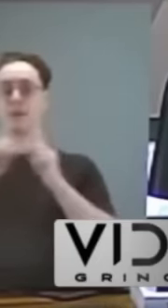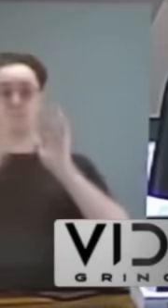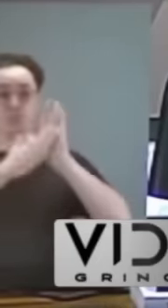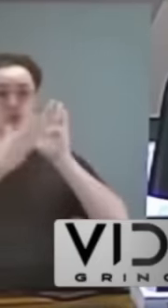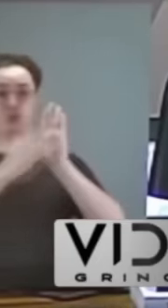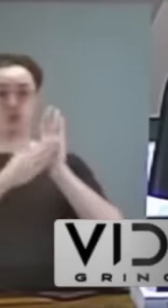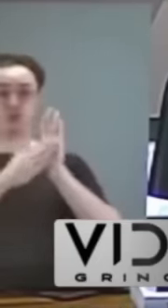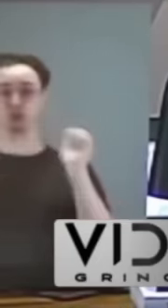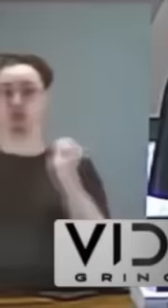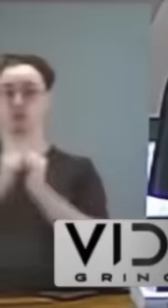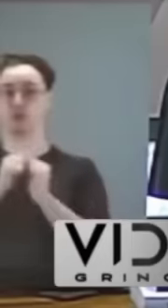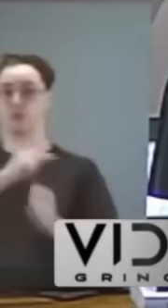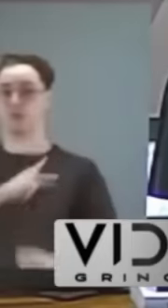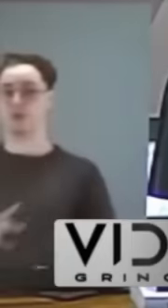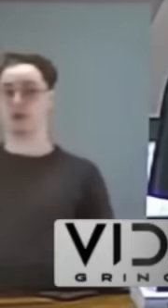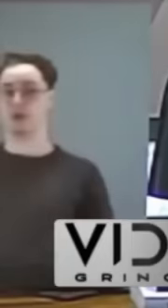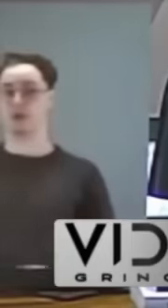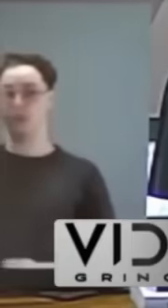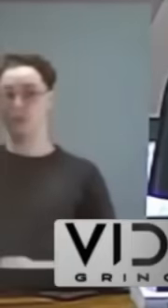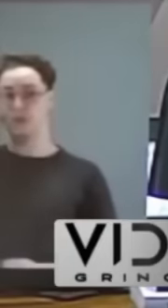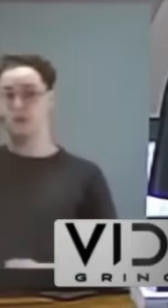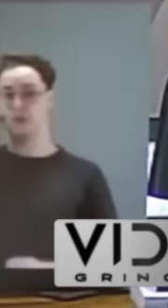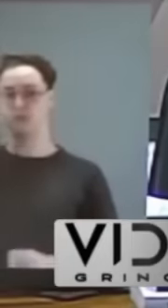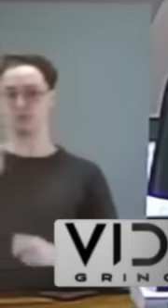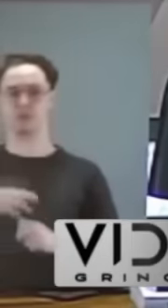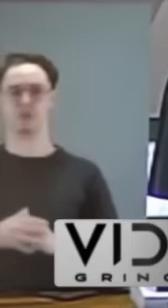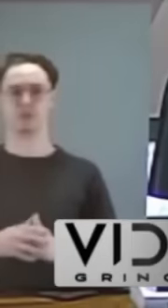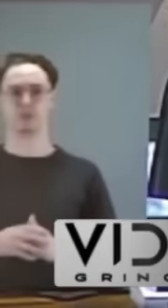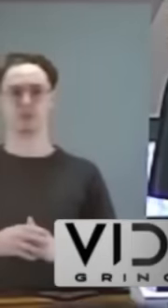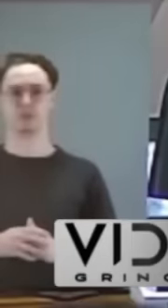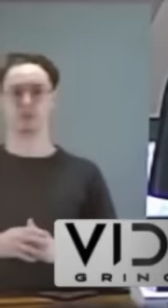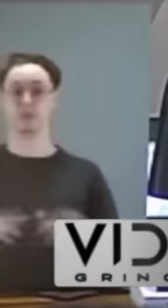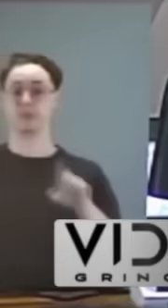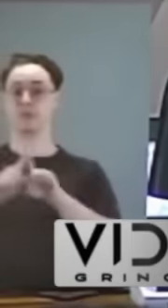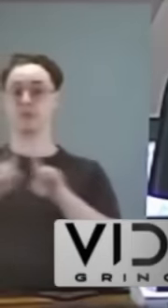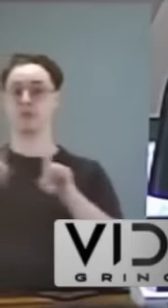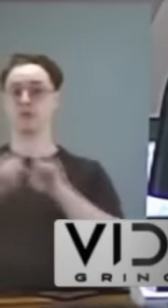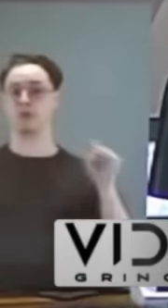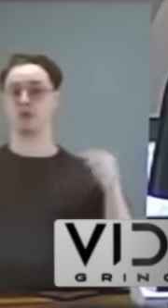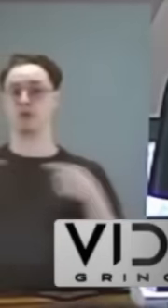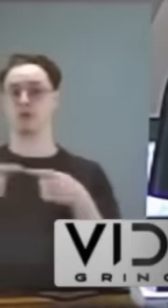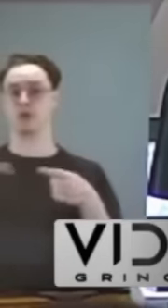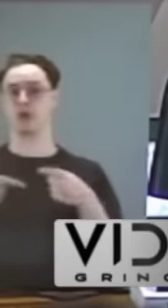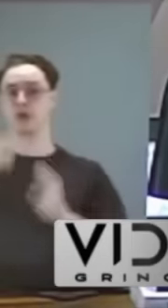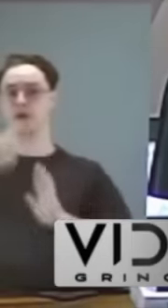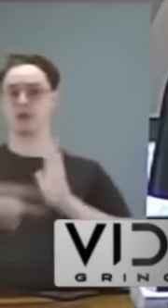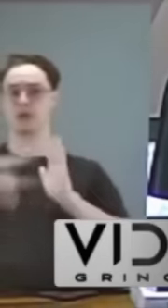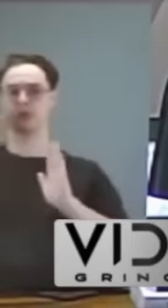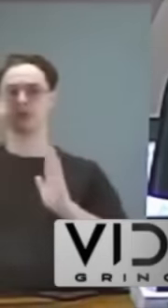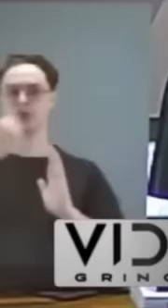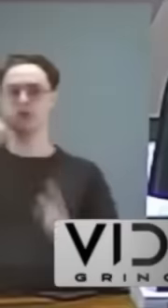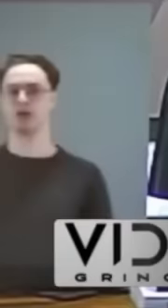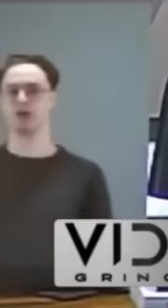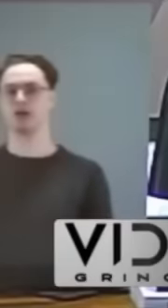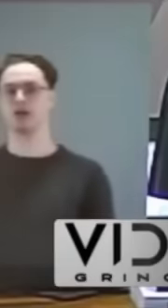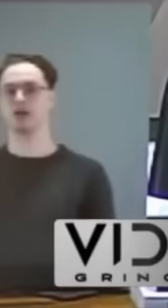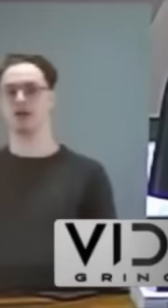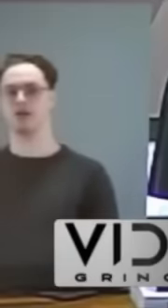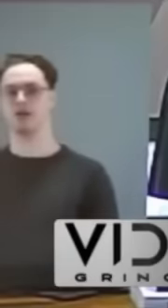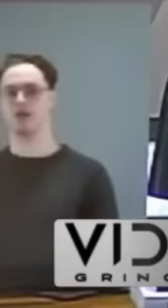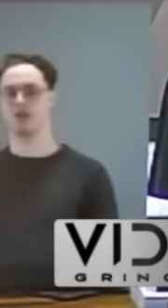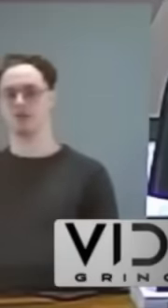apresentada pelo Presidente Rodrigo Pacheco e dentro dos termos do relatório do eminente Senador Efraim